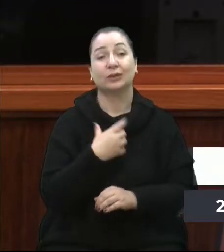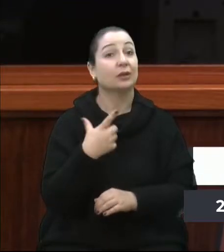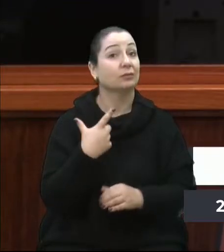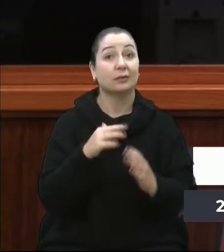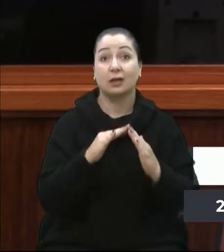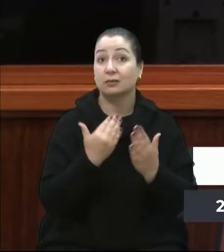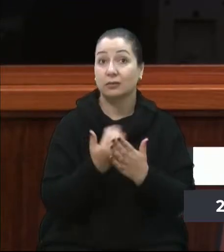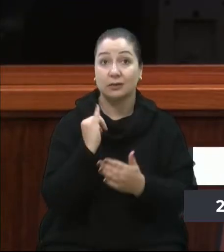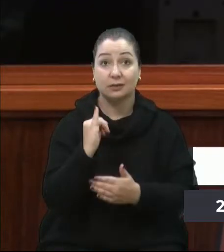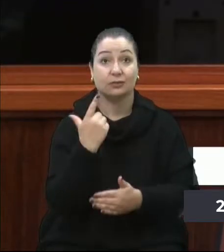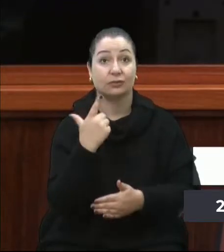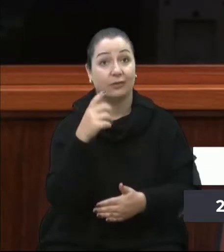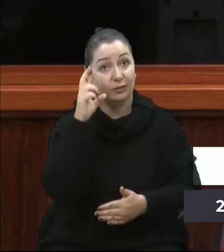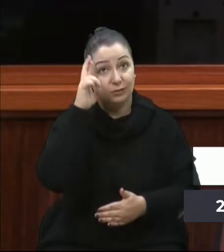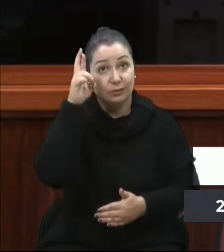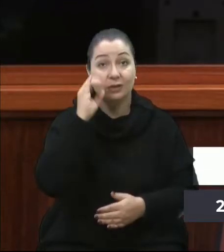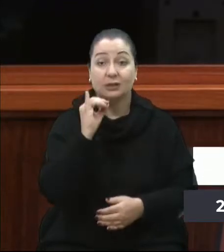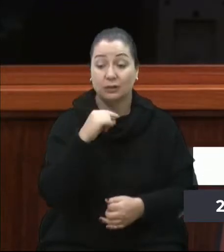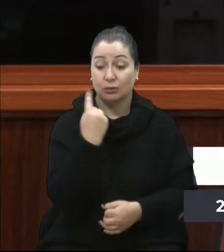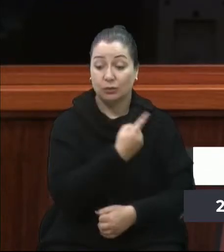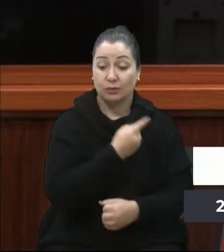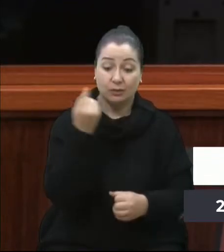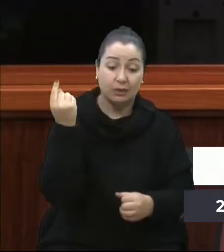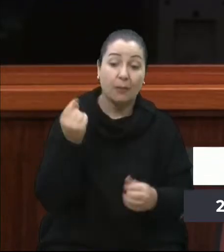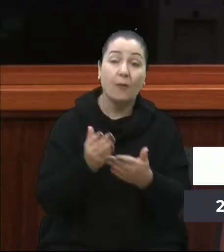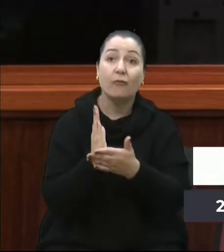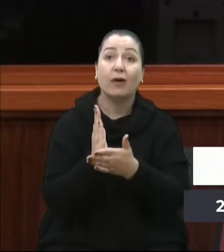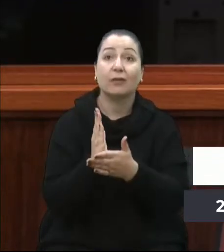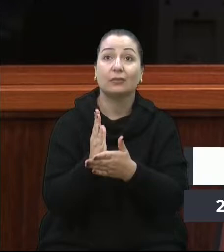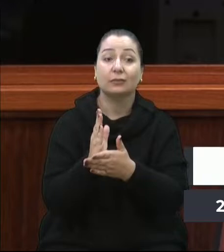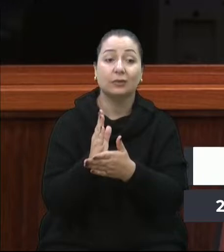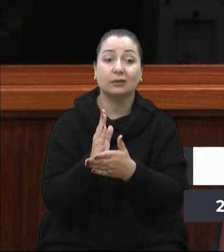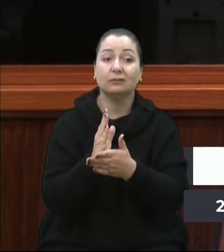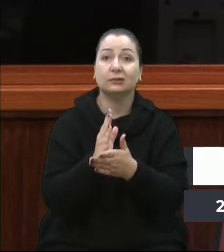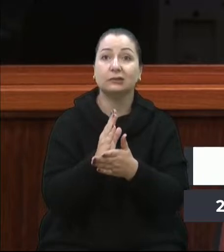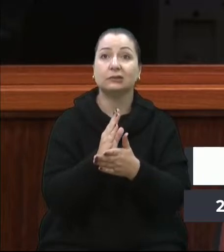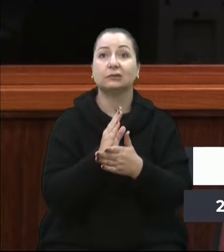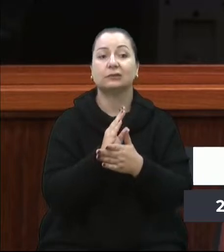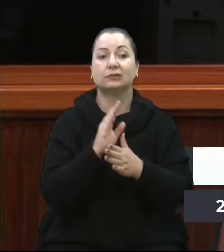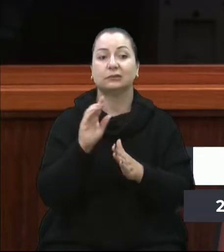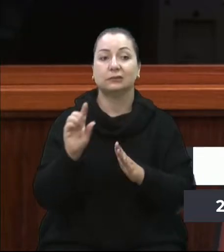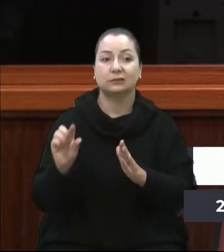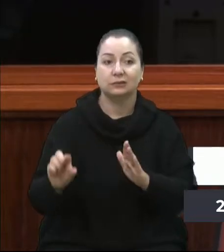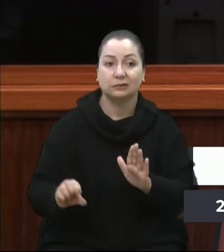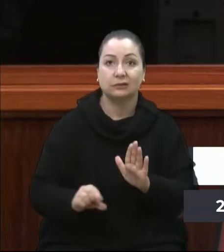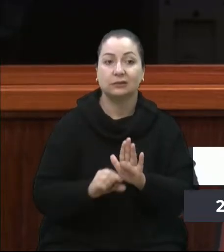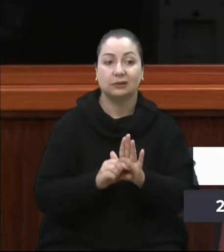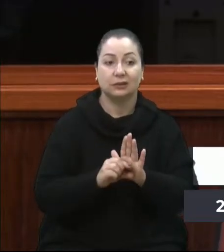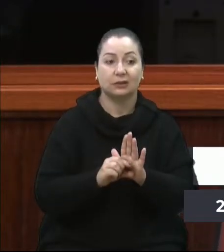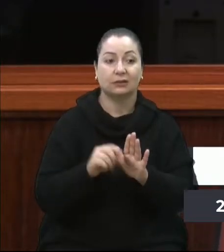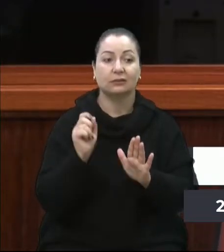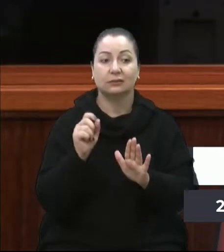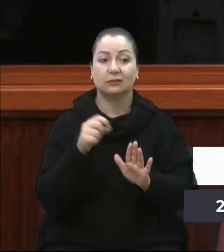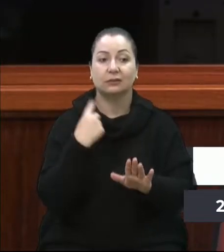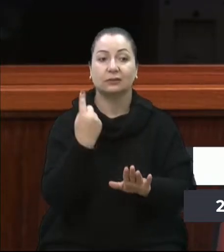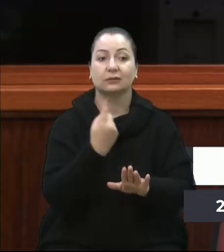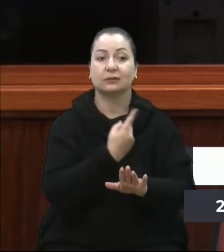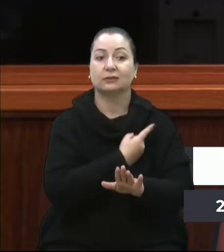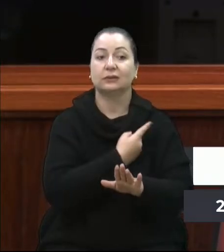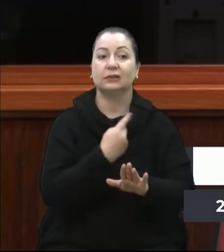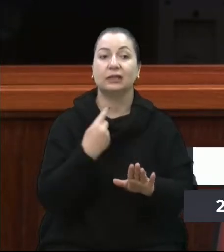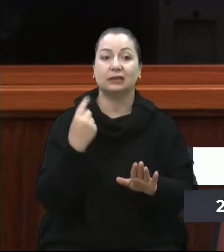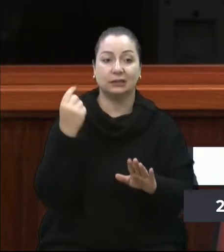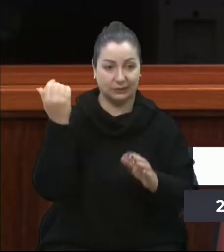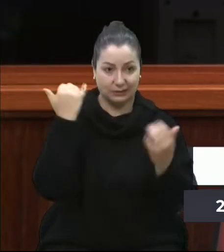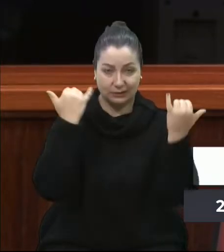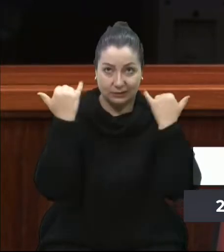diretor. E se nós aprovarmos essa emenda, pelo que a gente pôde ouvir, e eu acho que a